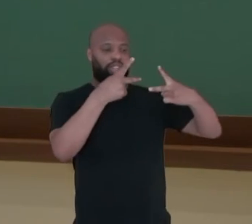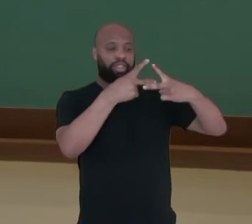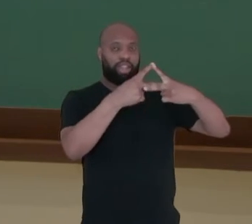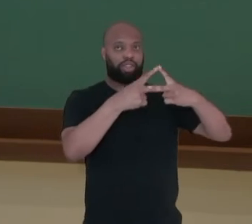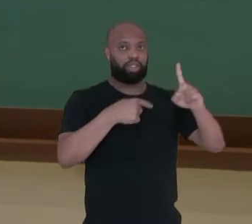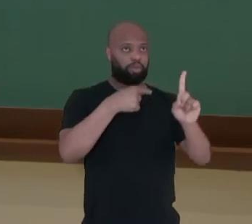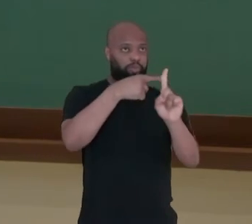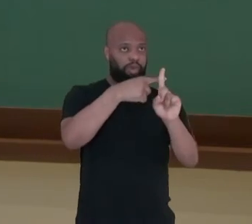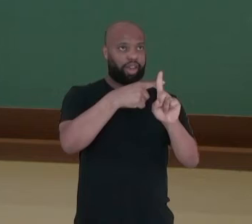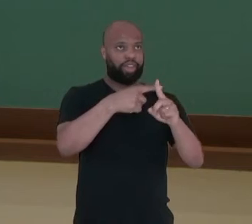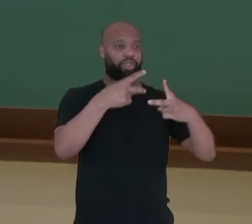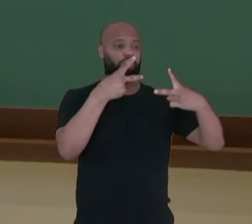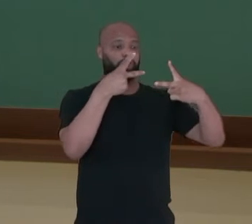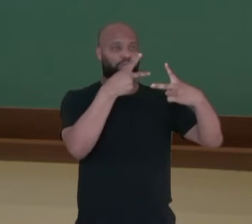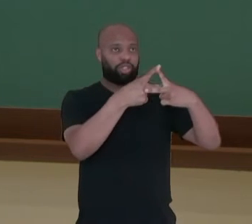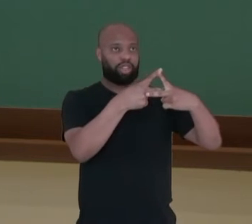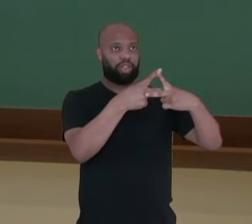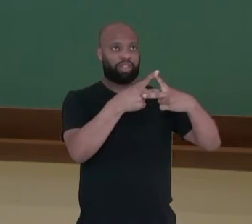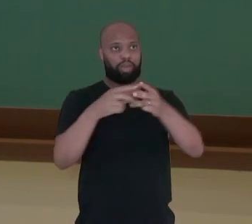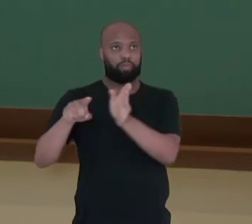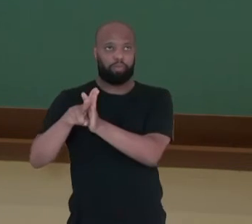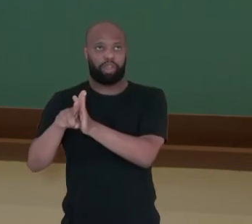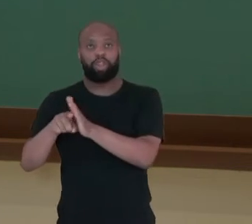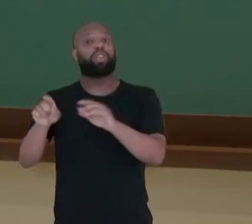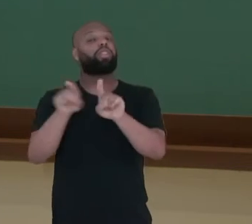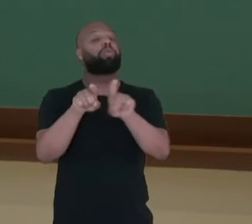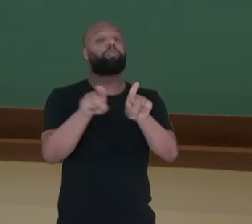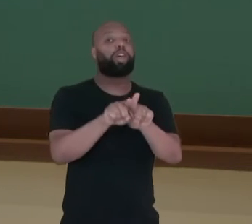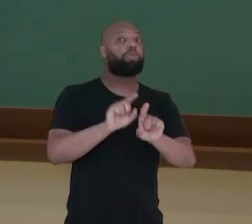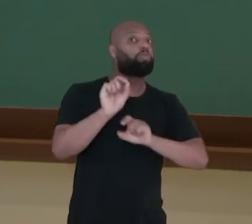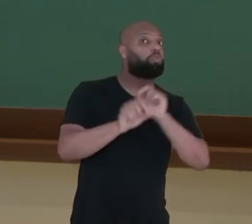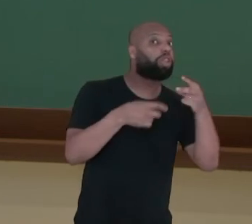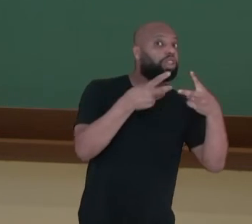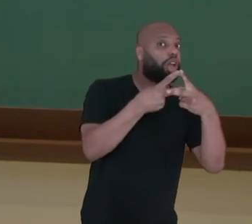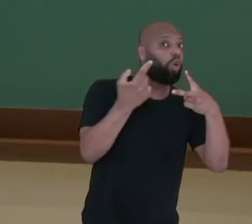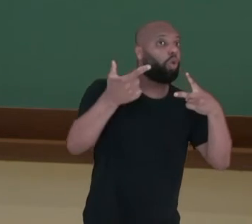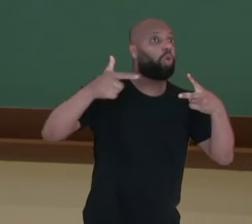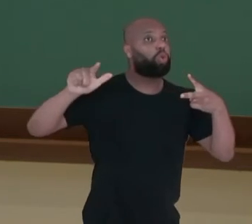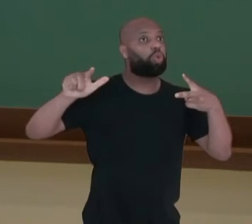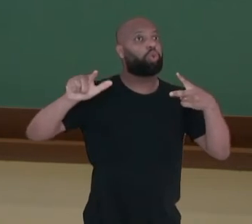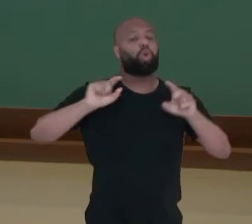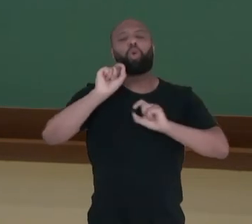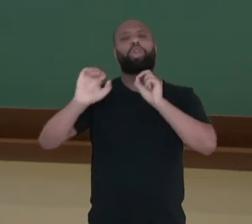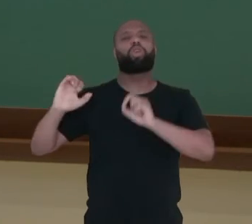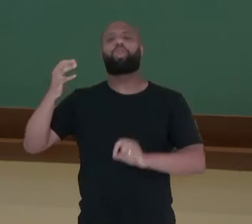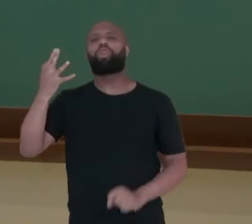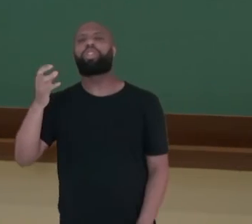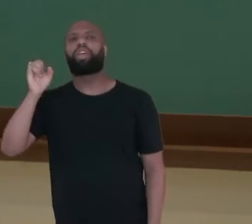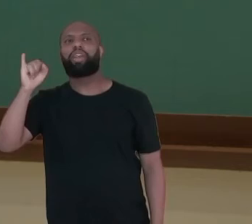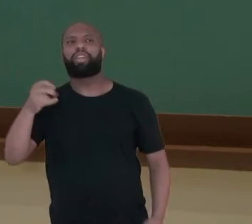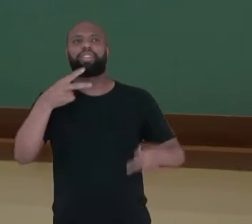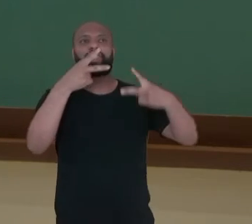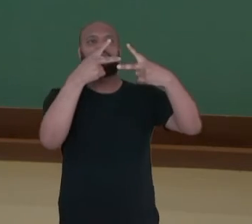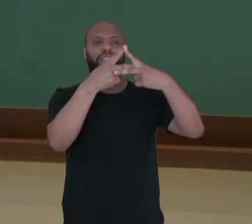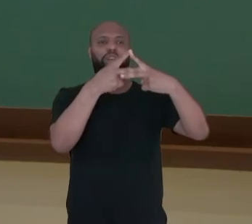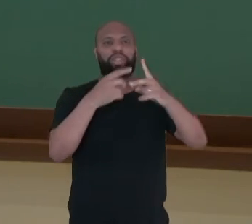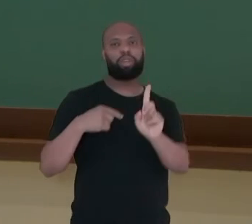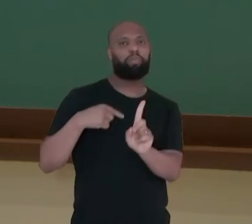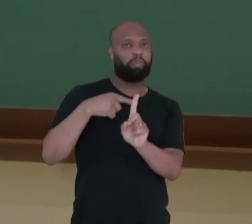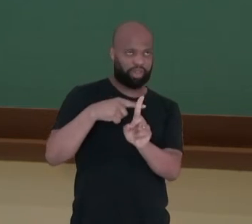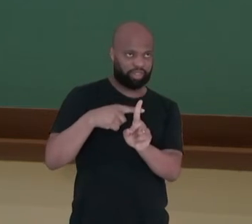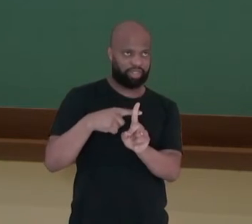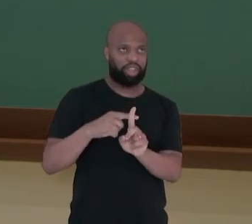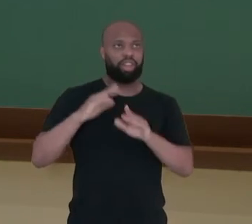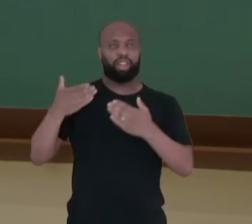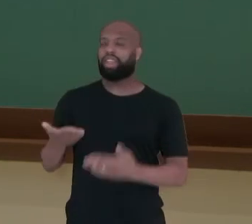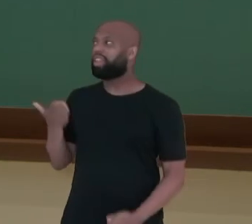que zero, o delta menor do que zero e o que acontece quando o delta é maior do que zero? Isso aqui,